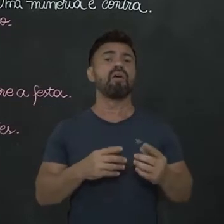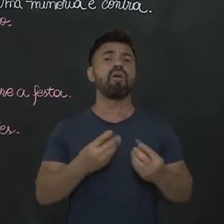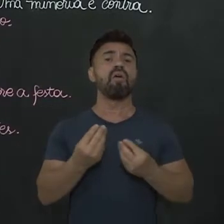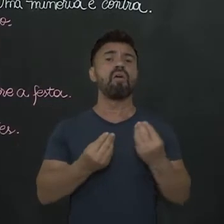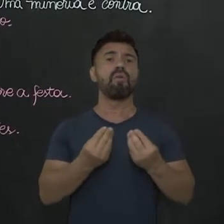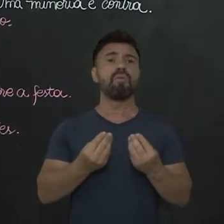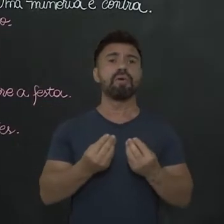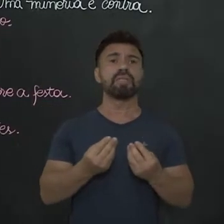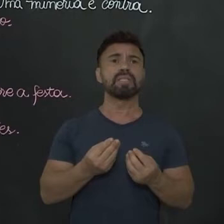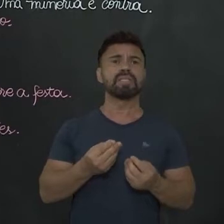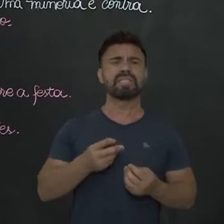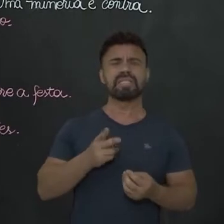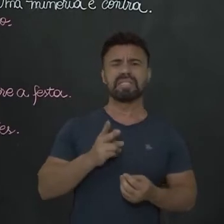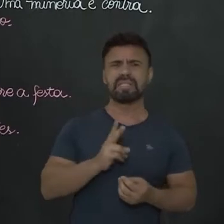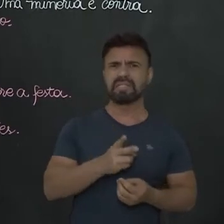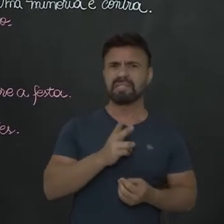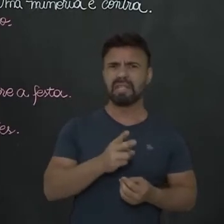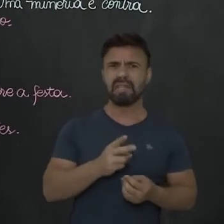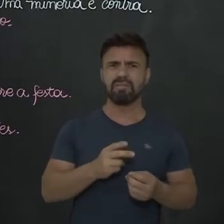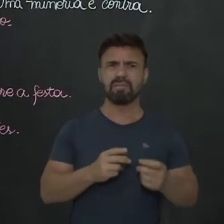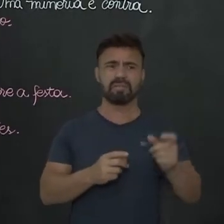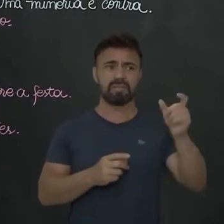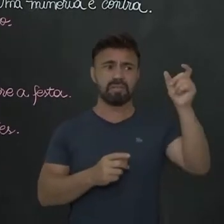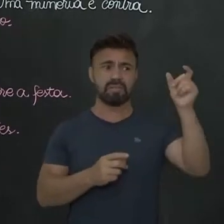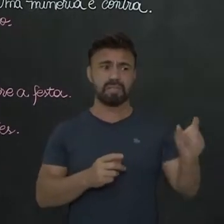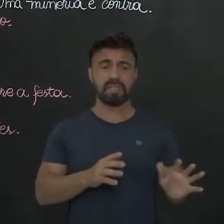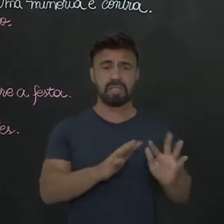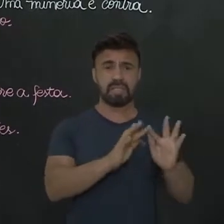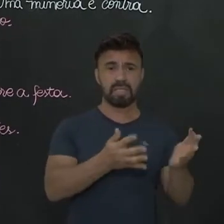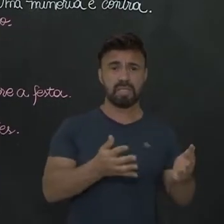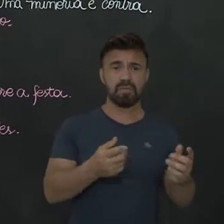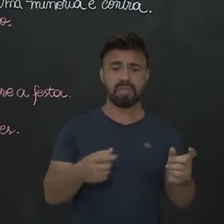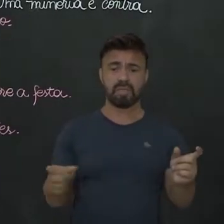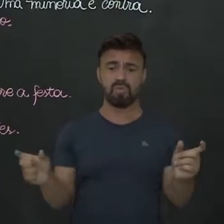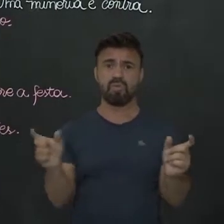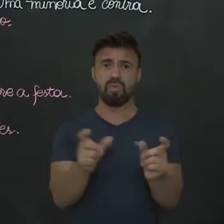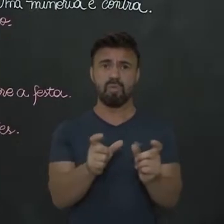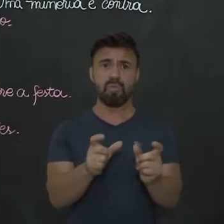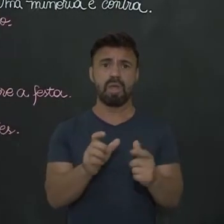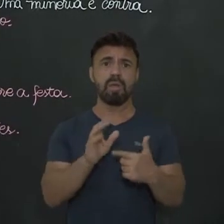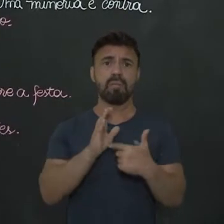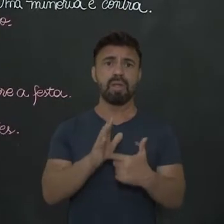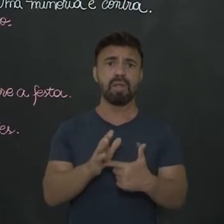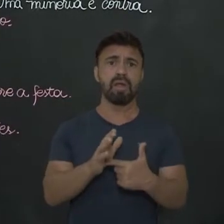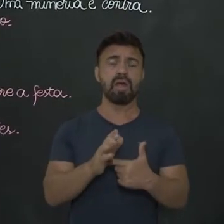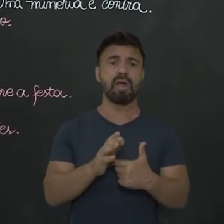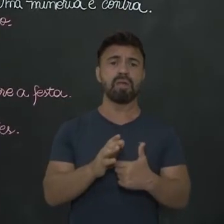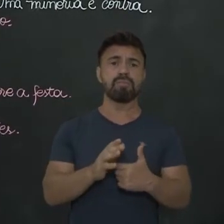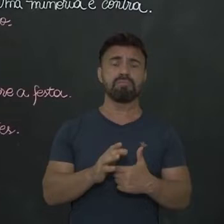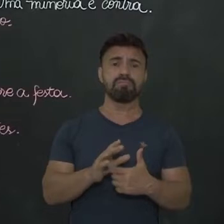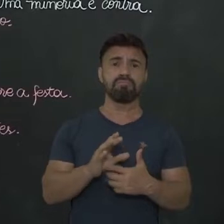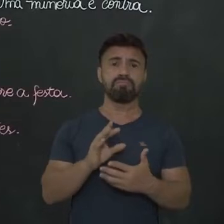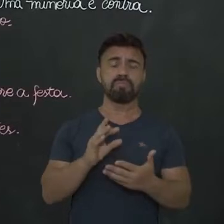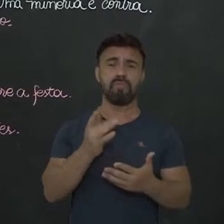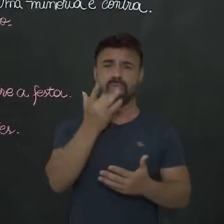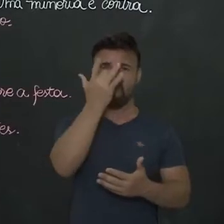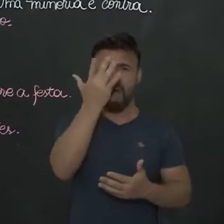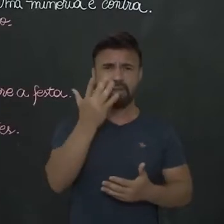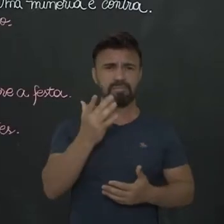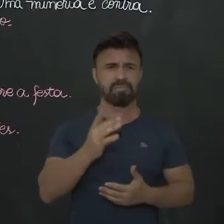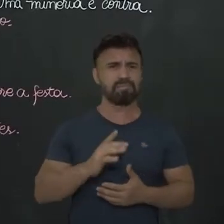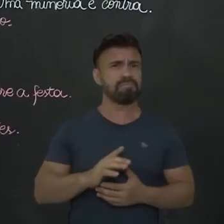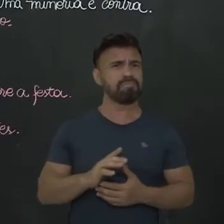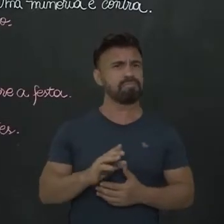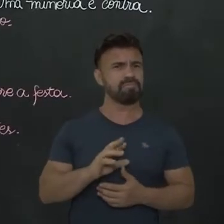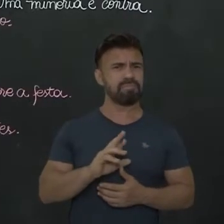básica, porque nem sempre o sujeito simples e o sujeito composto serão apresentados de modo tão óbvio, de modo tão fácil